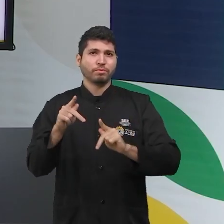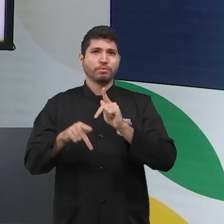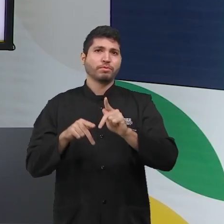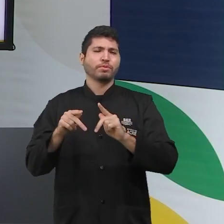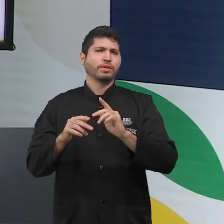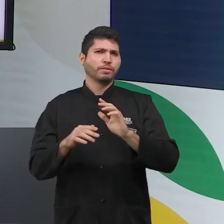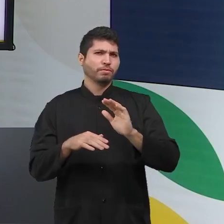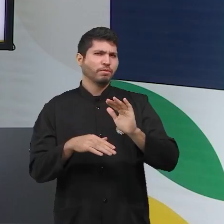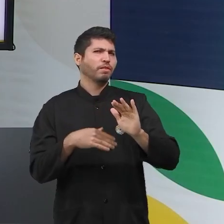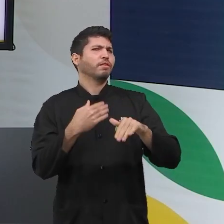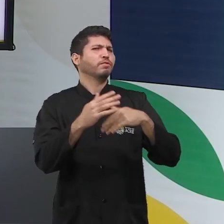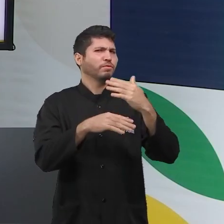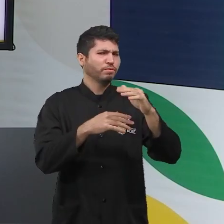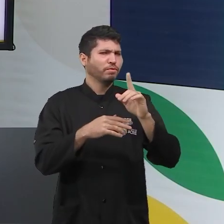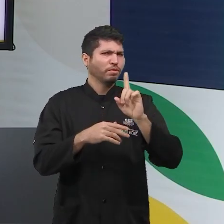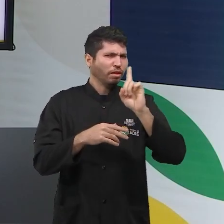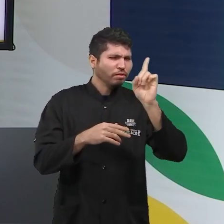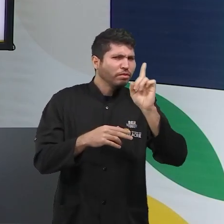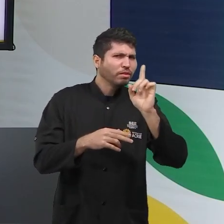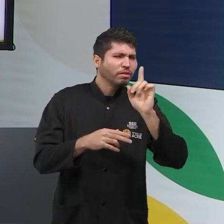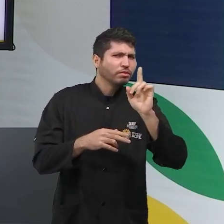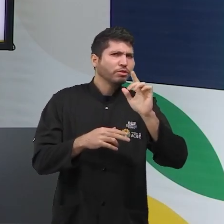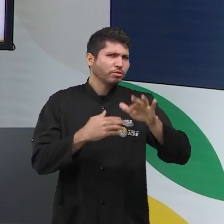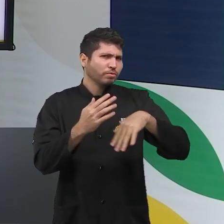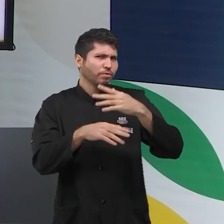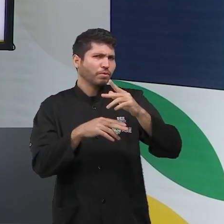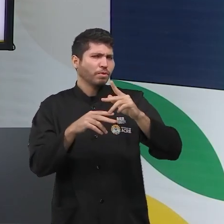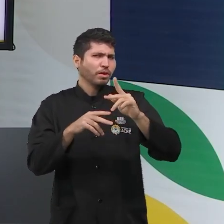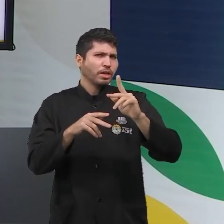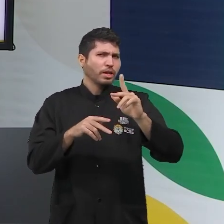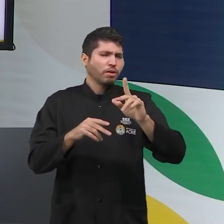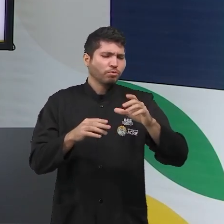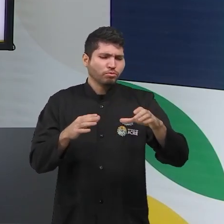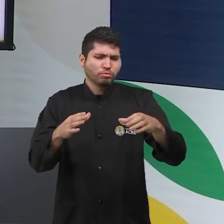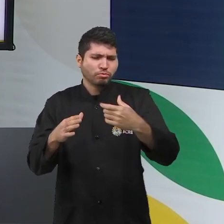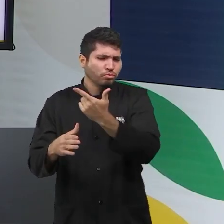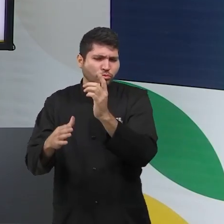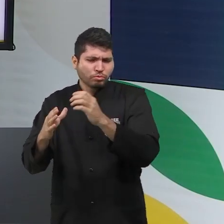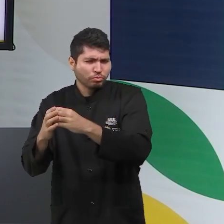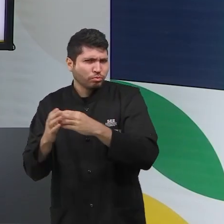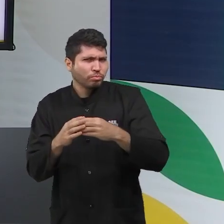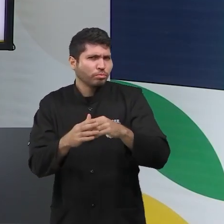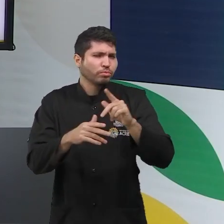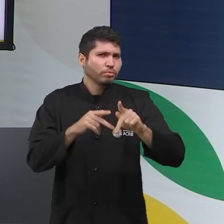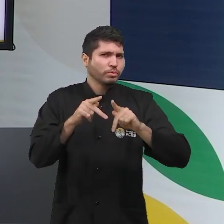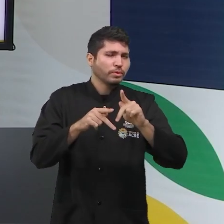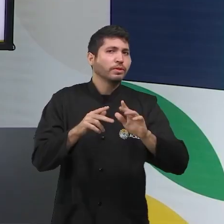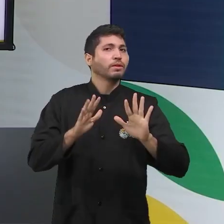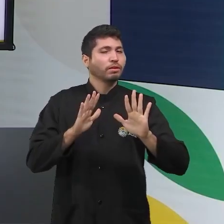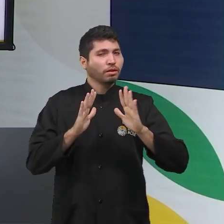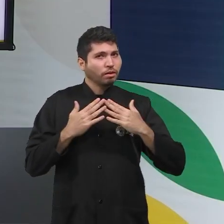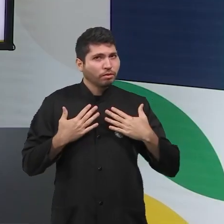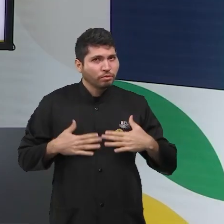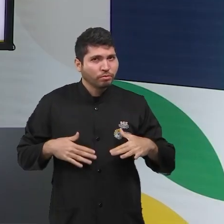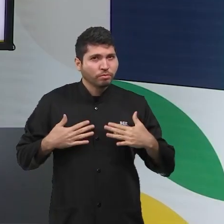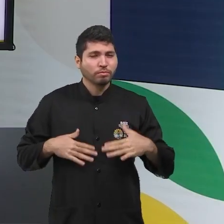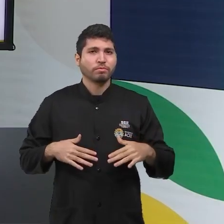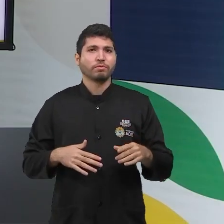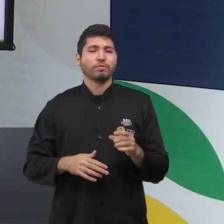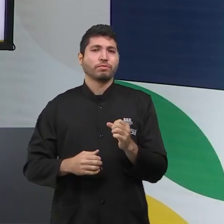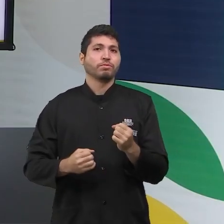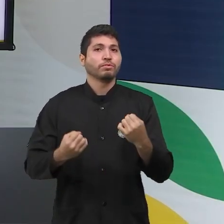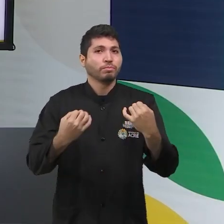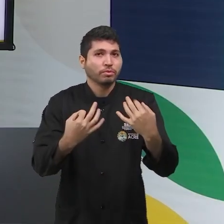humanidade. Calma. Olha só, eu estou te falando, eu estou te relembrando que aqui se desenvolveu